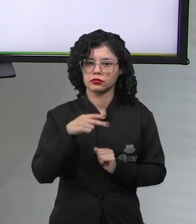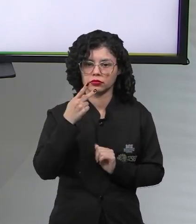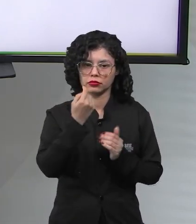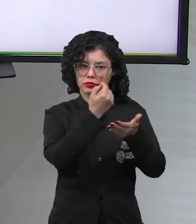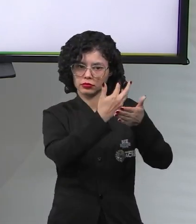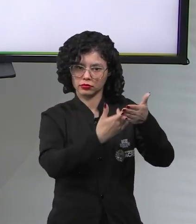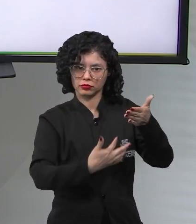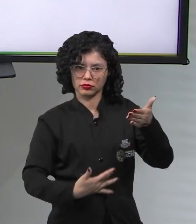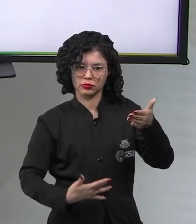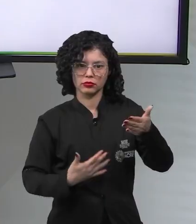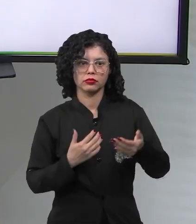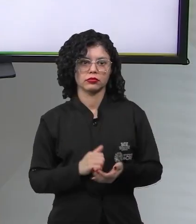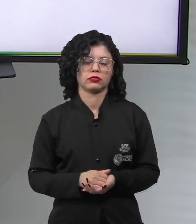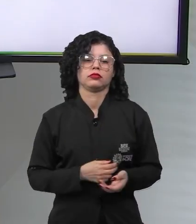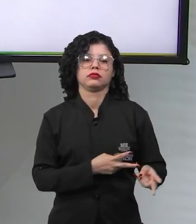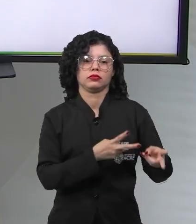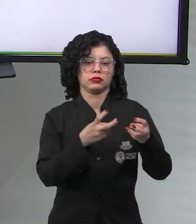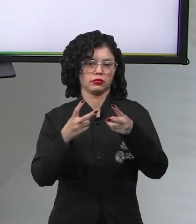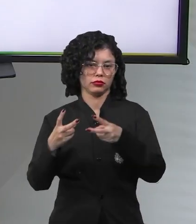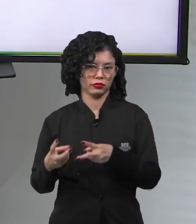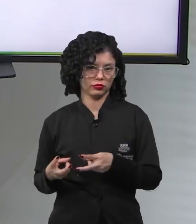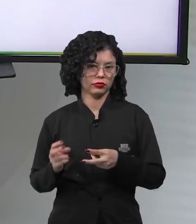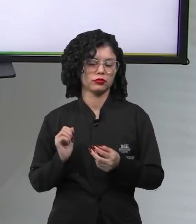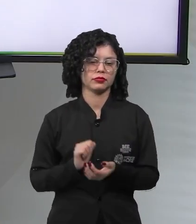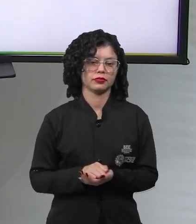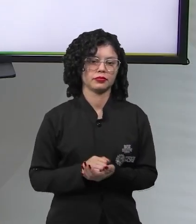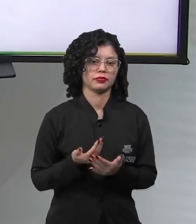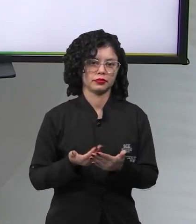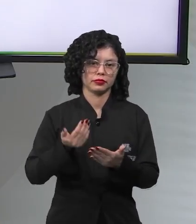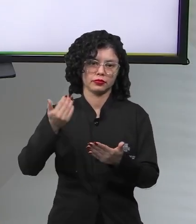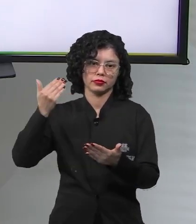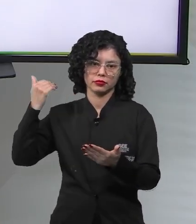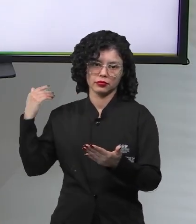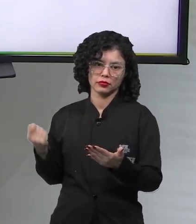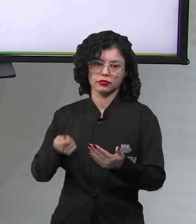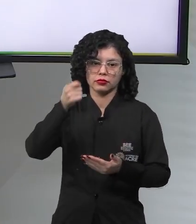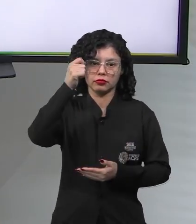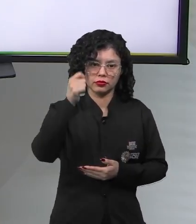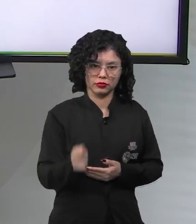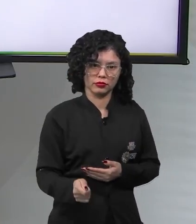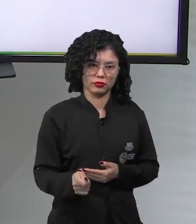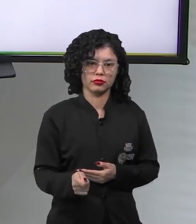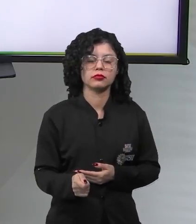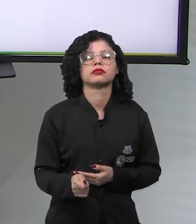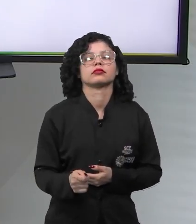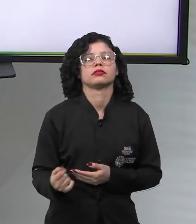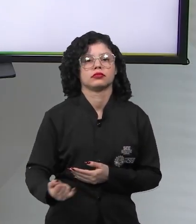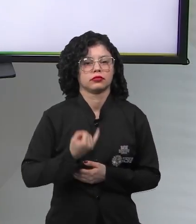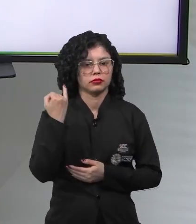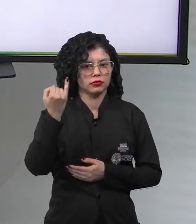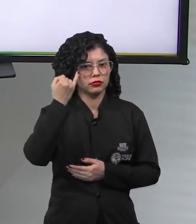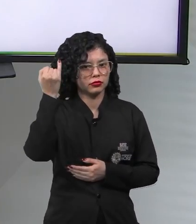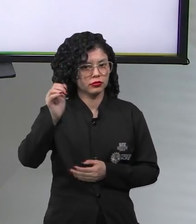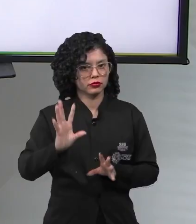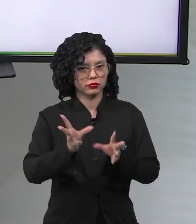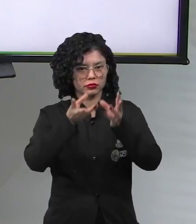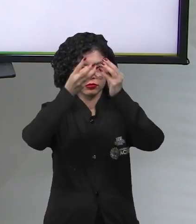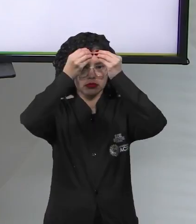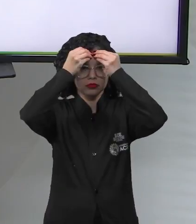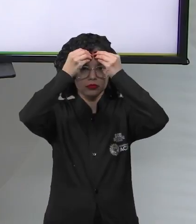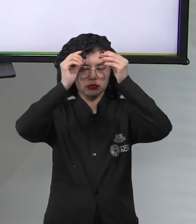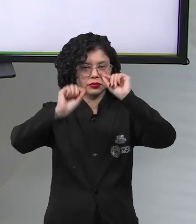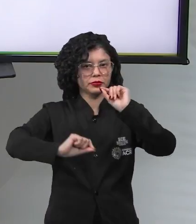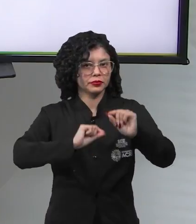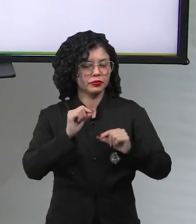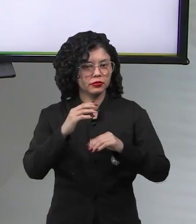a vocês. E percebam, né, que a época da ditadura militar, e é importante nós frisarmos